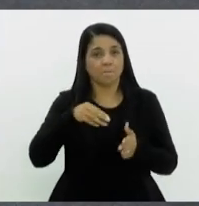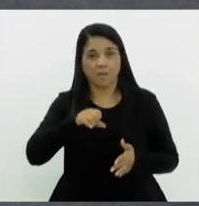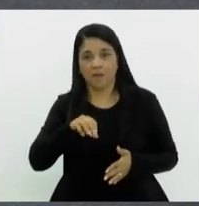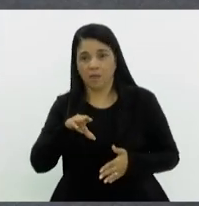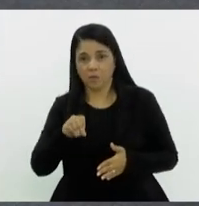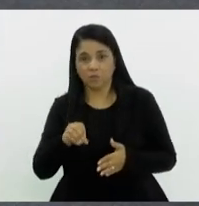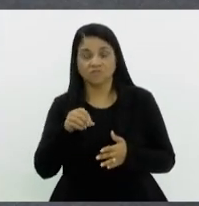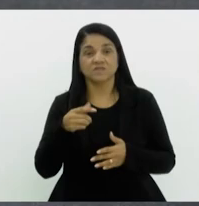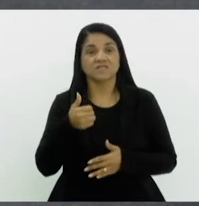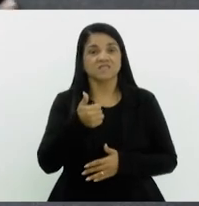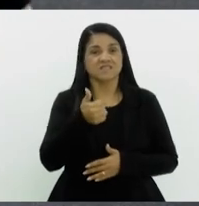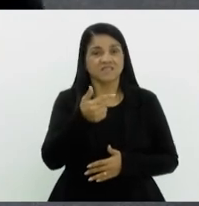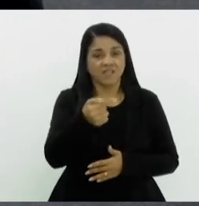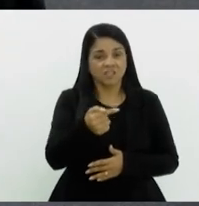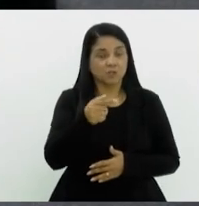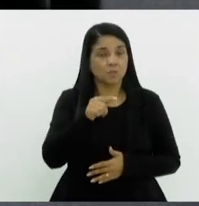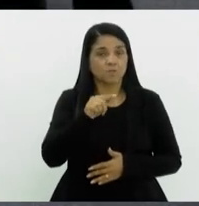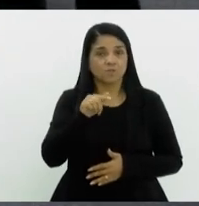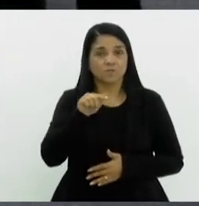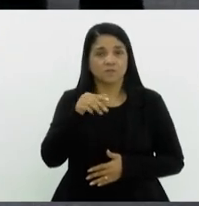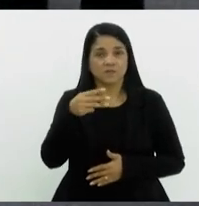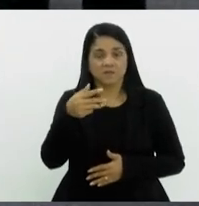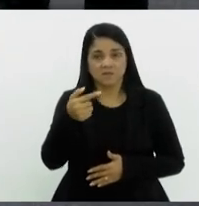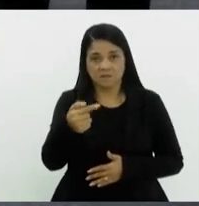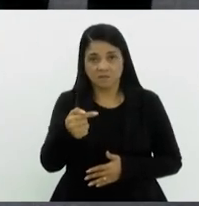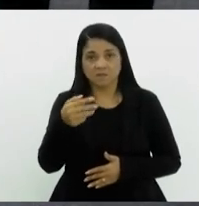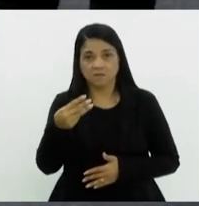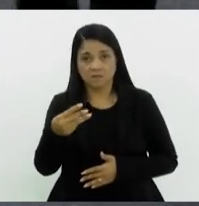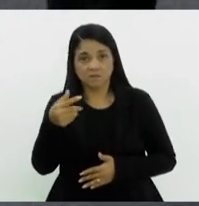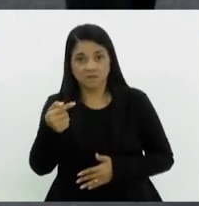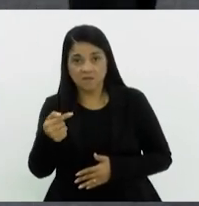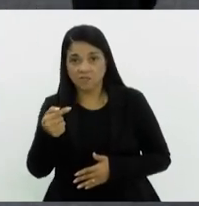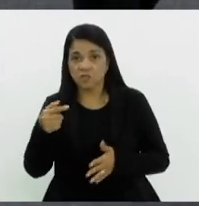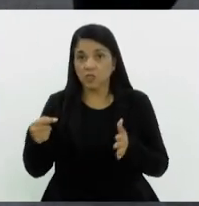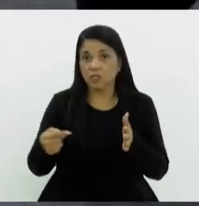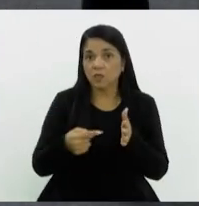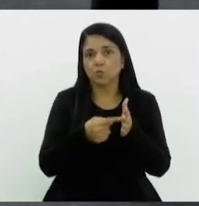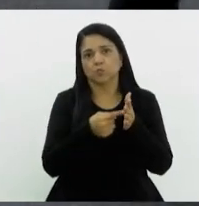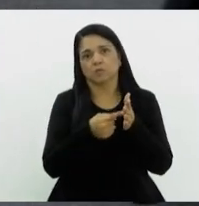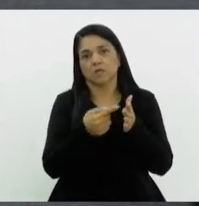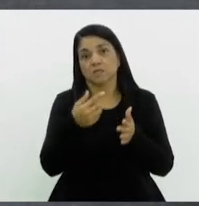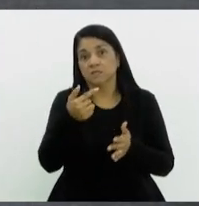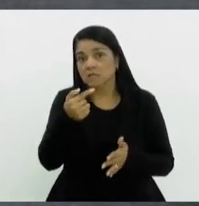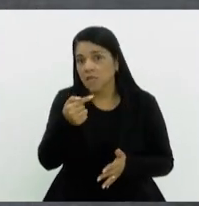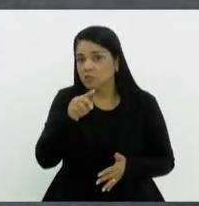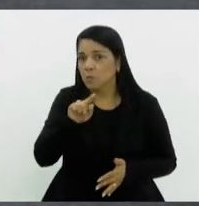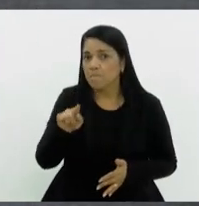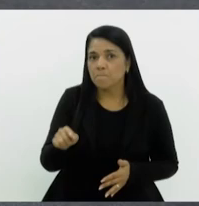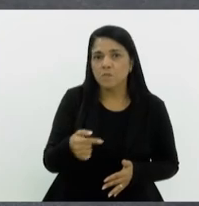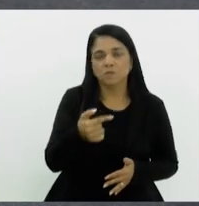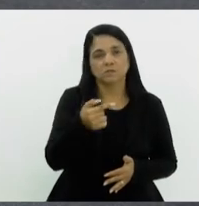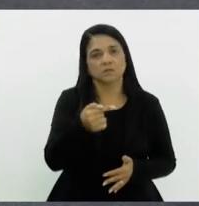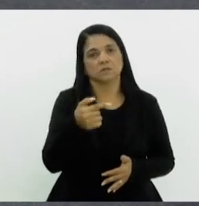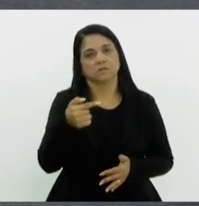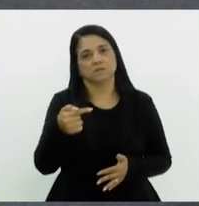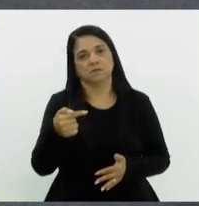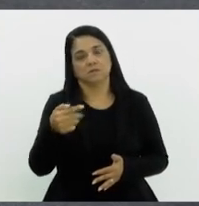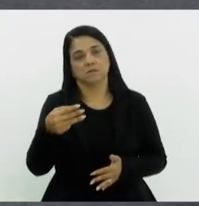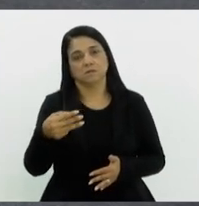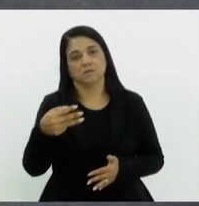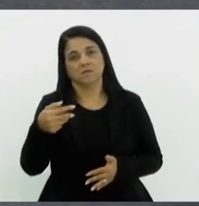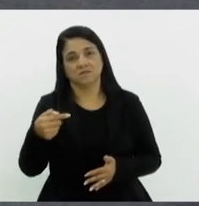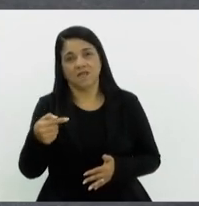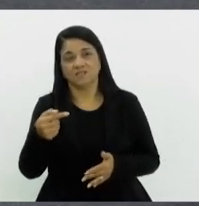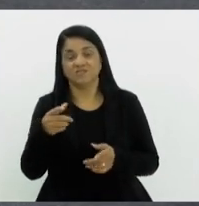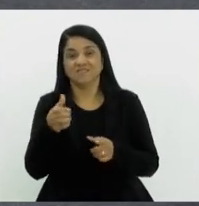7.887 denúncias de estupros de vulneráveis. A média de denúncias em 134 dias é de cerca